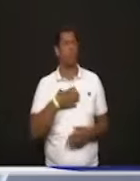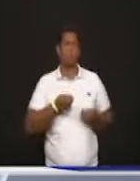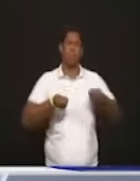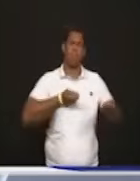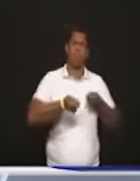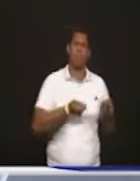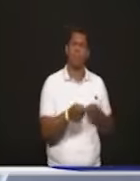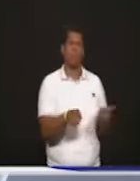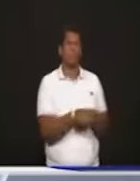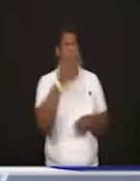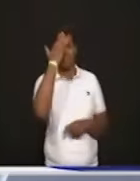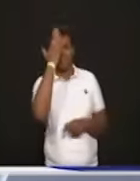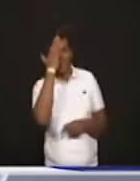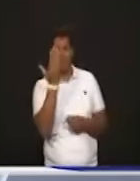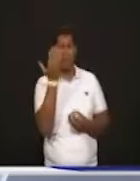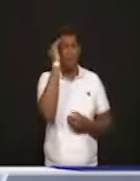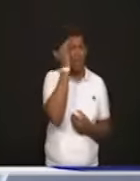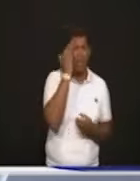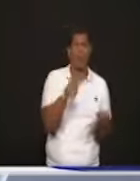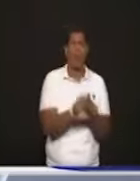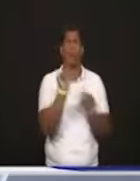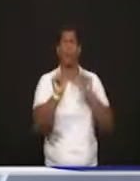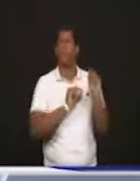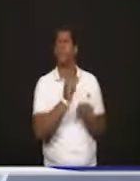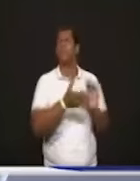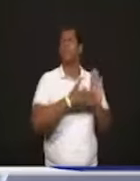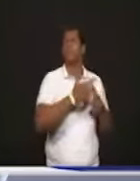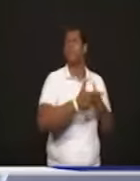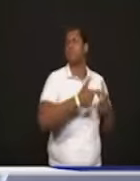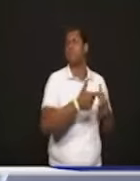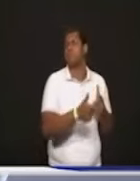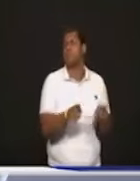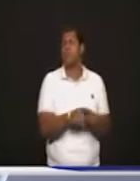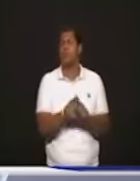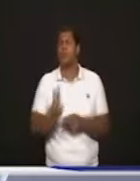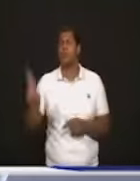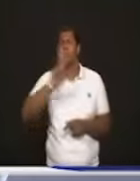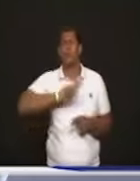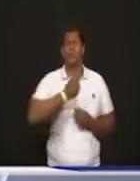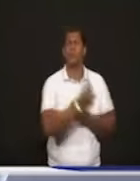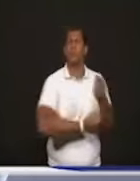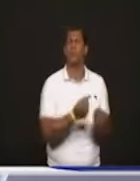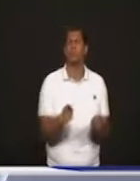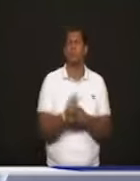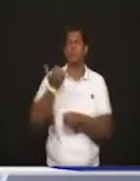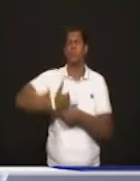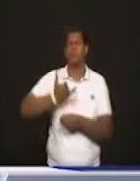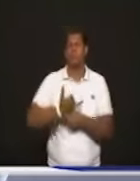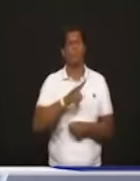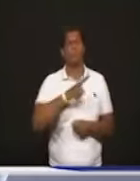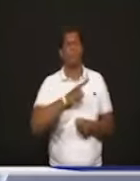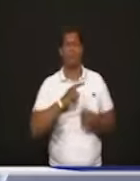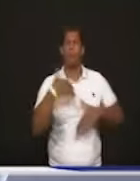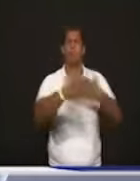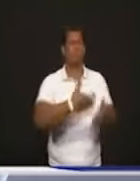lembrando muito o que foi o Geraldo alkem na campanha de 2018 uma Coligação grande aquele discurso frio cheio de